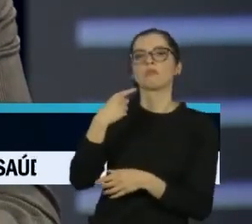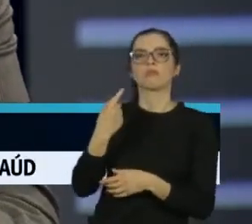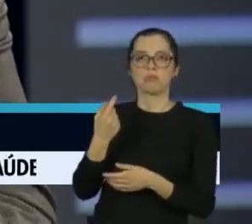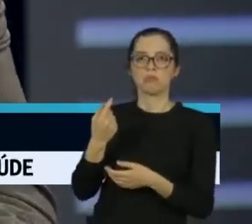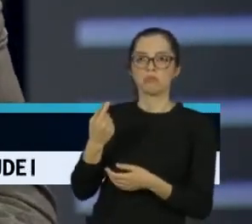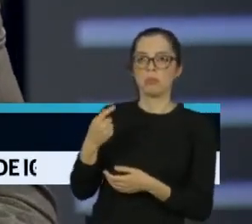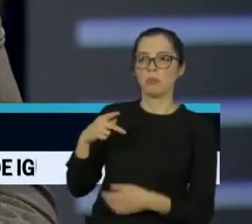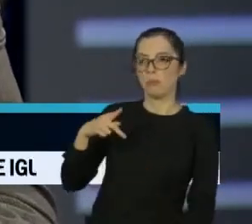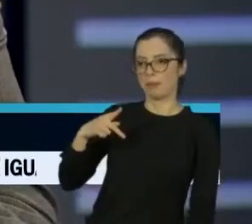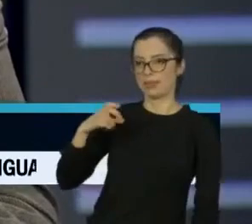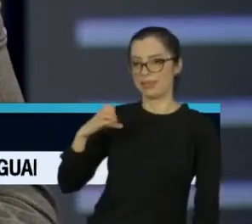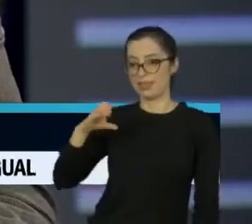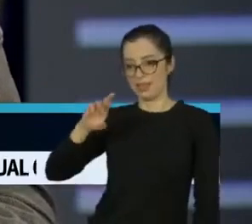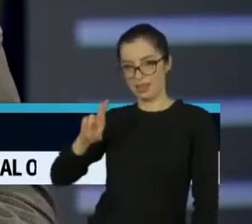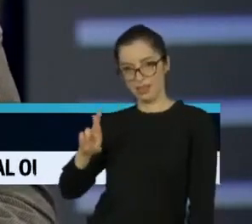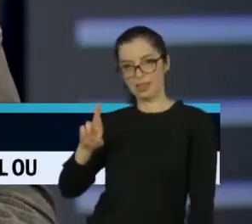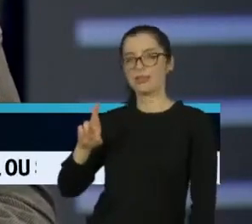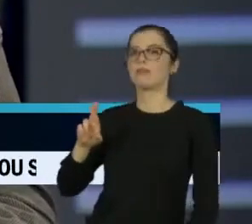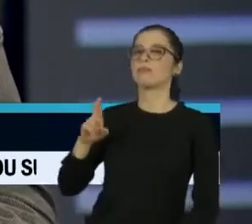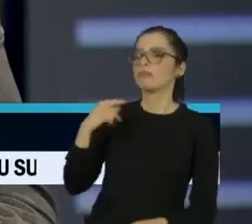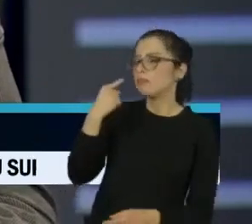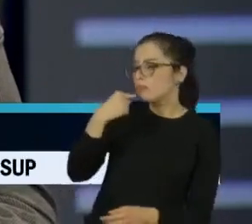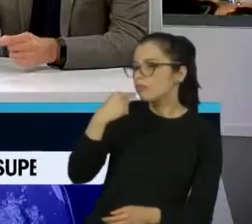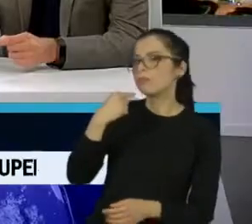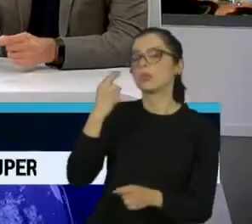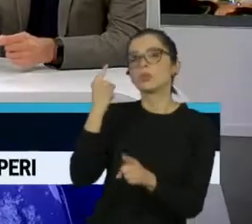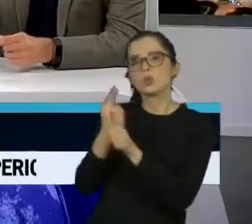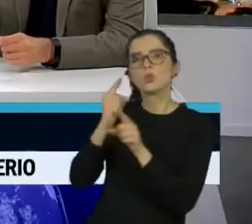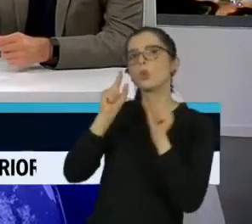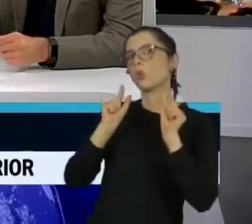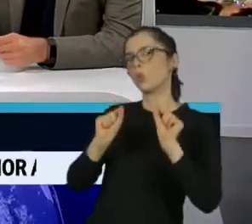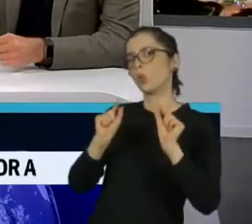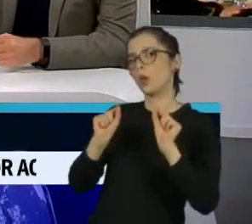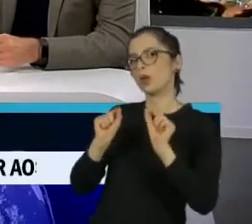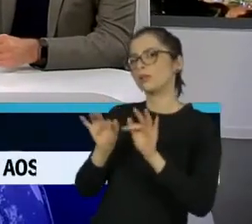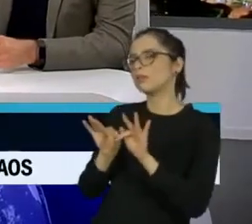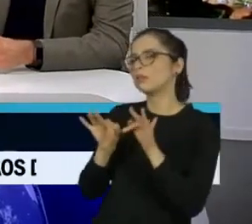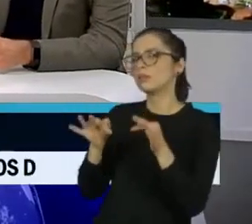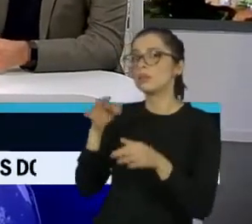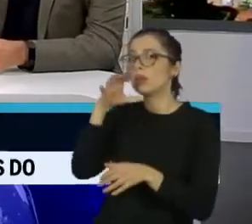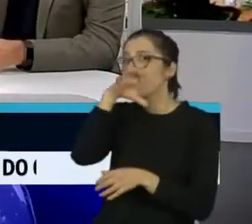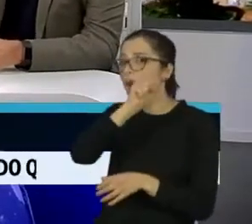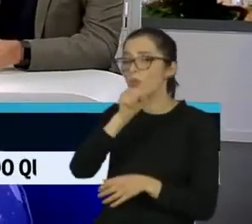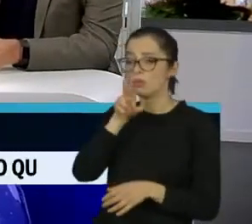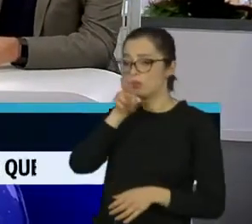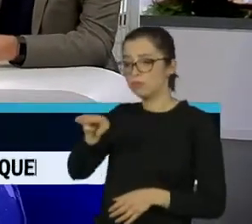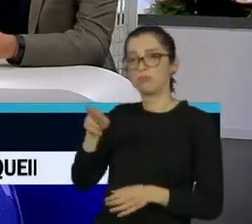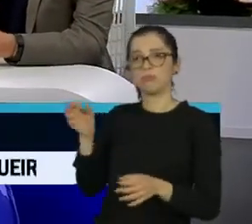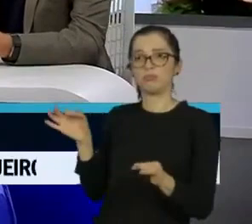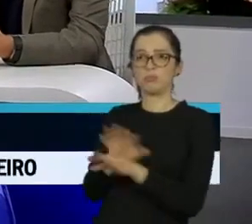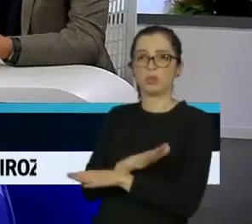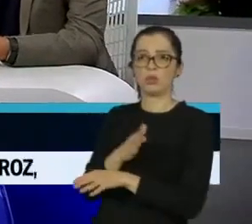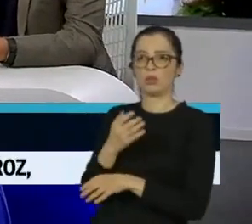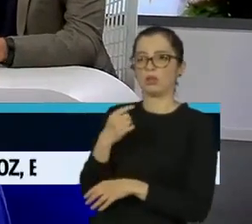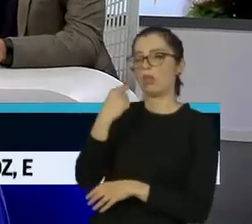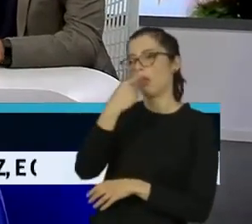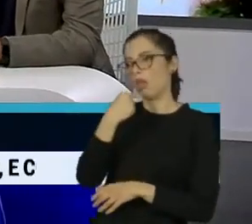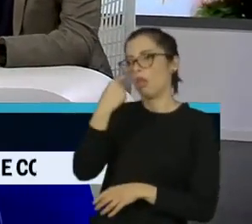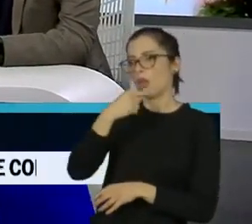PCR, LAMP, para poder diagnosticar de uma forma mais simples, sem precisar fazer esse cotonete que